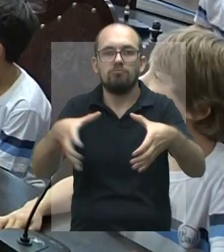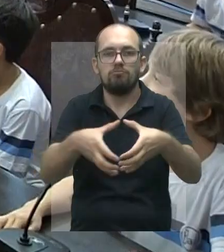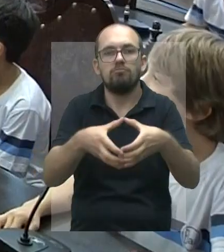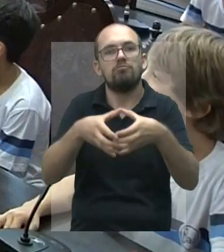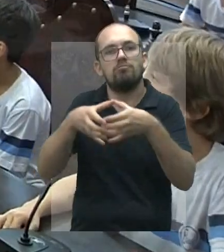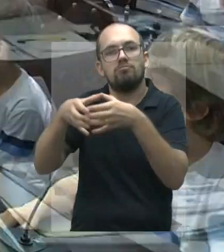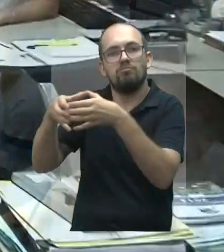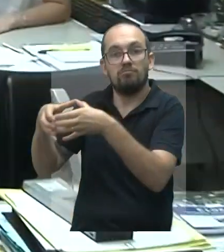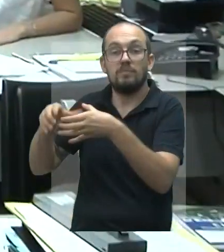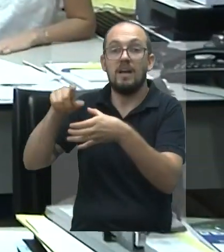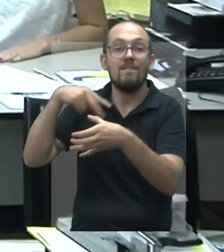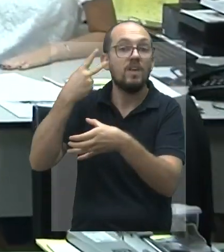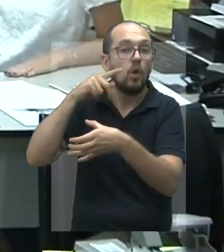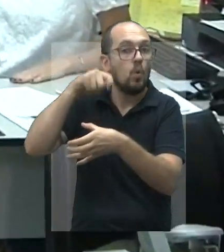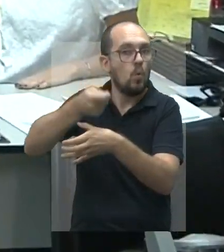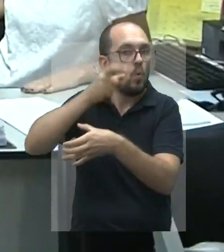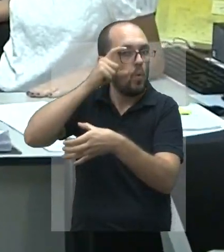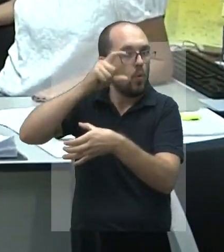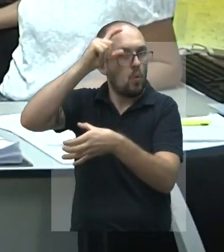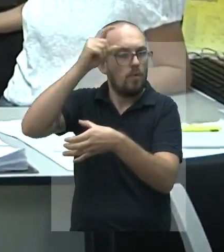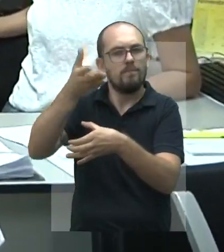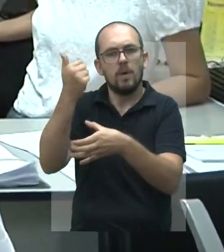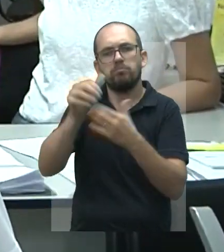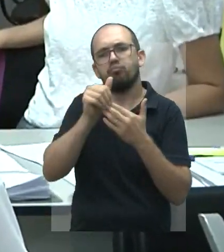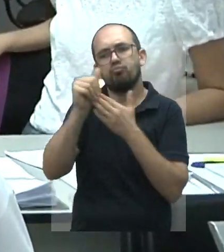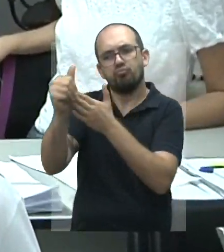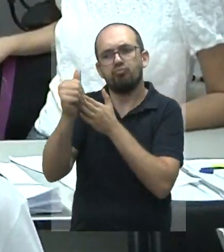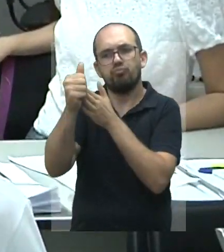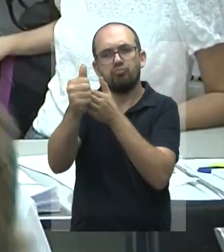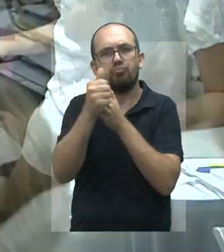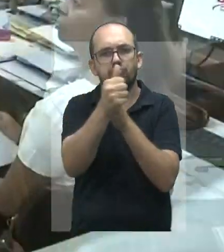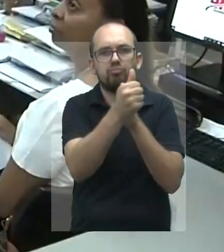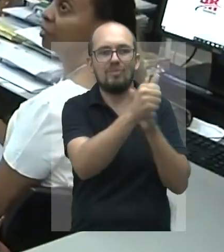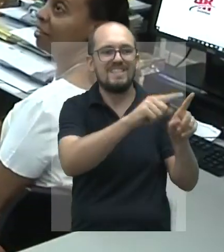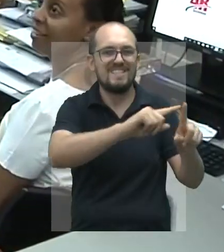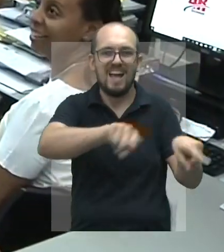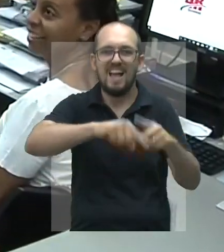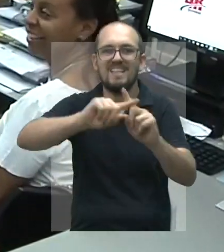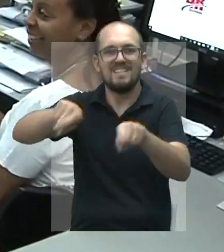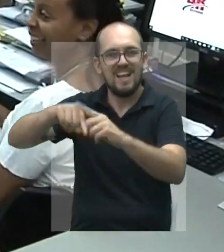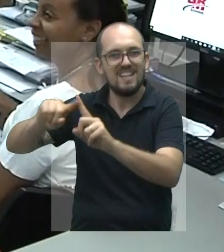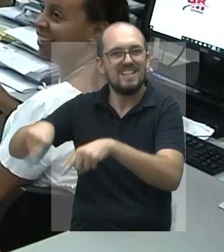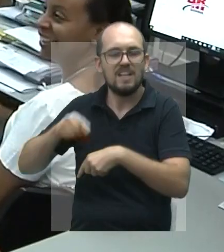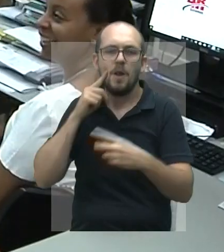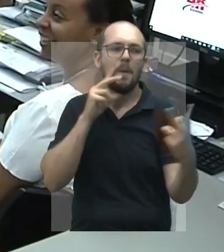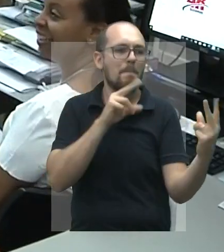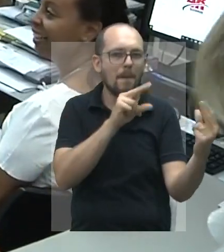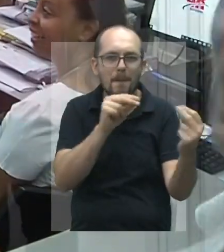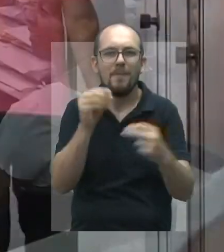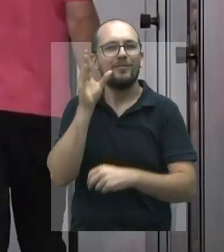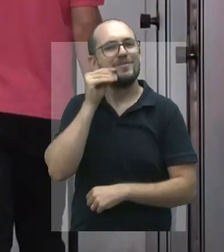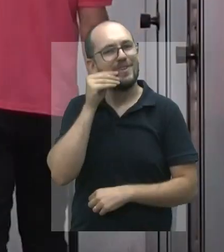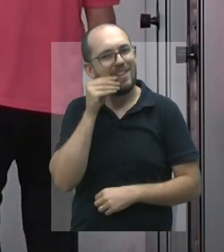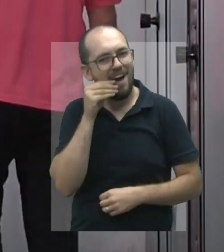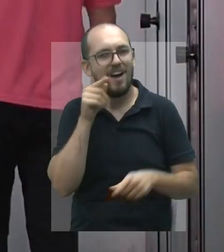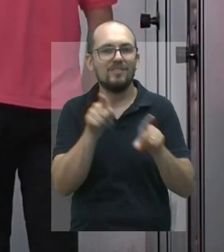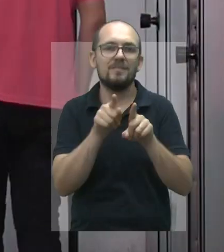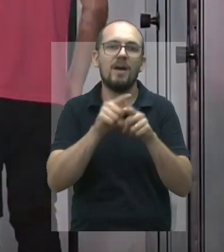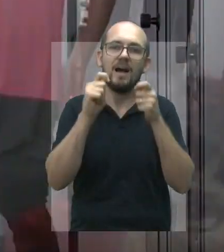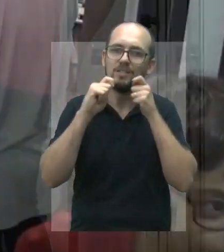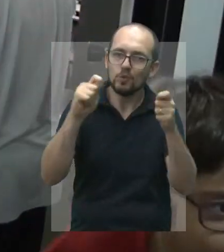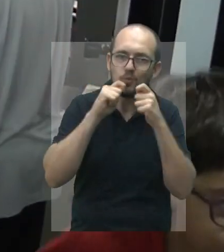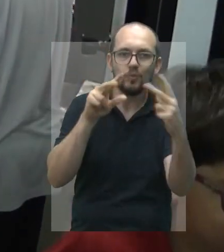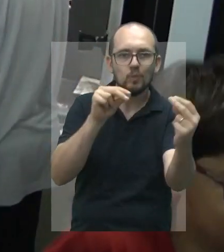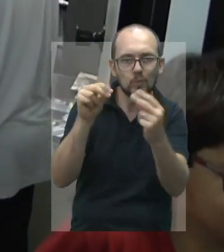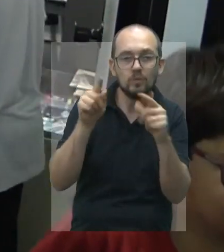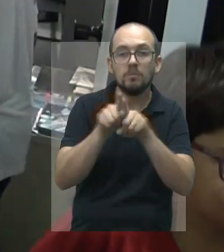Fernando Barbieri aos departamentos e gabinetes do Legislativo jauense, onde conversaram com servidores, assessores e